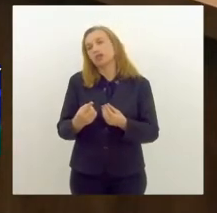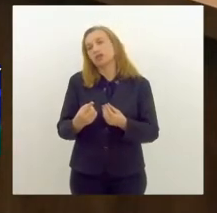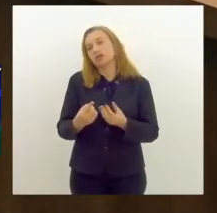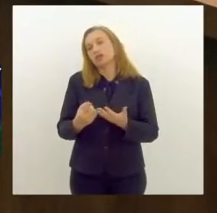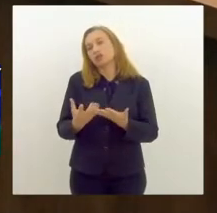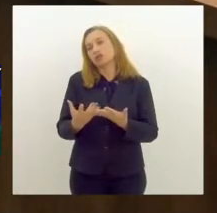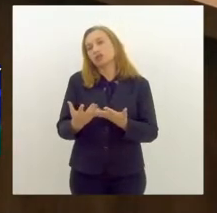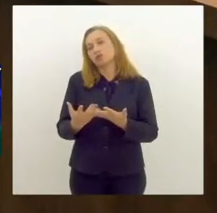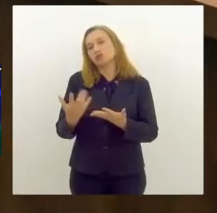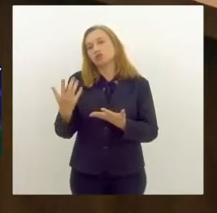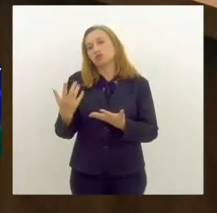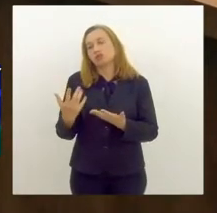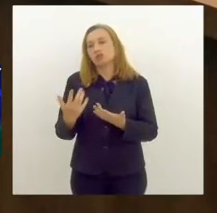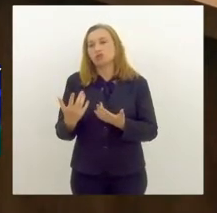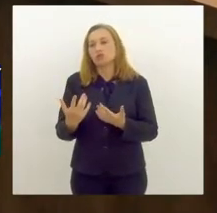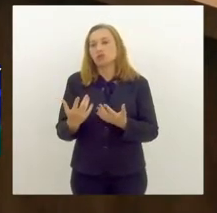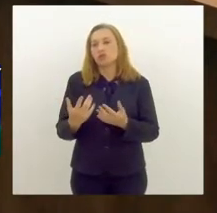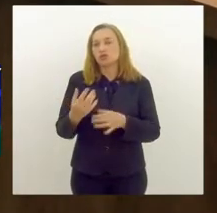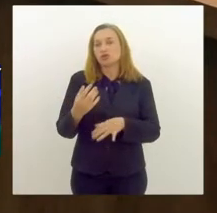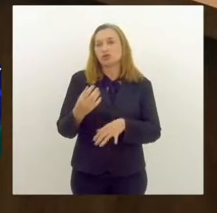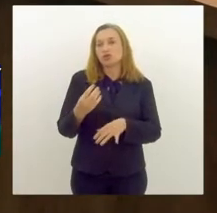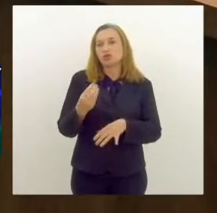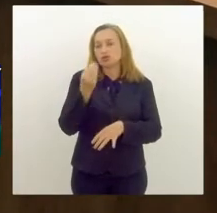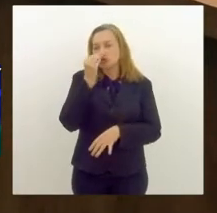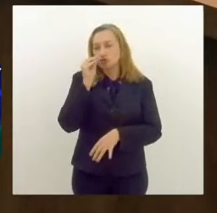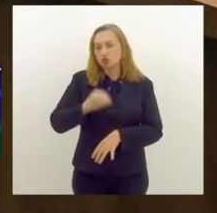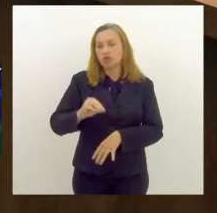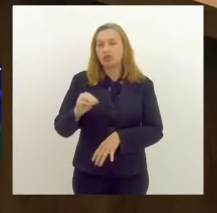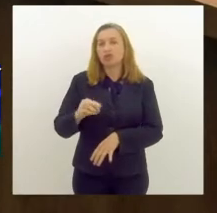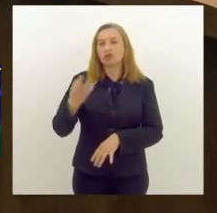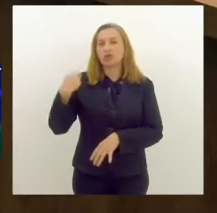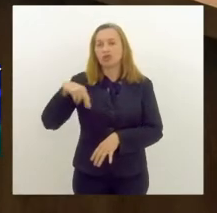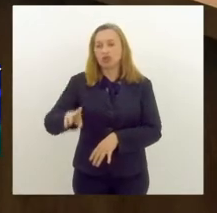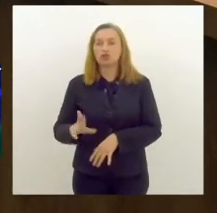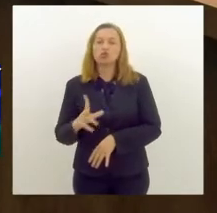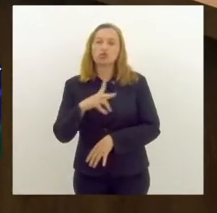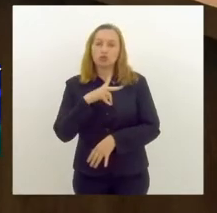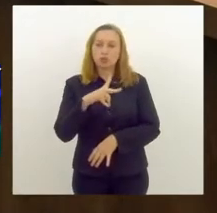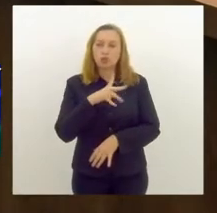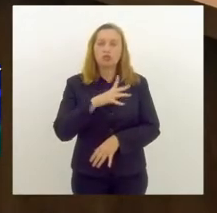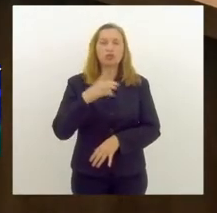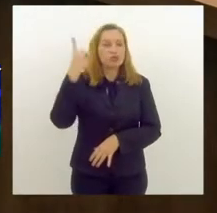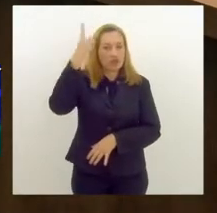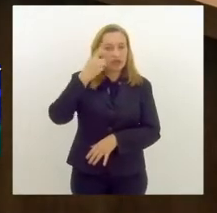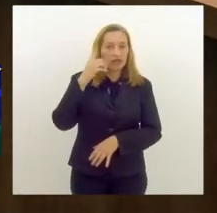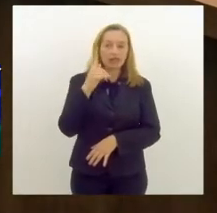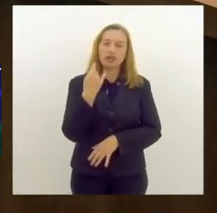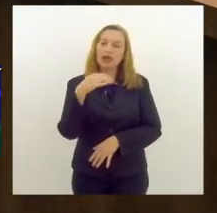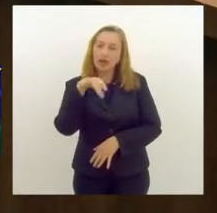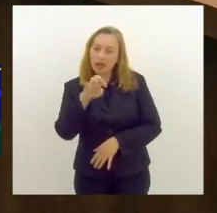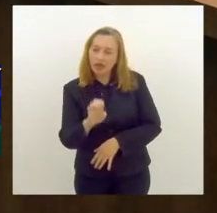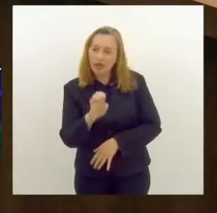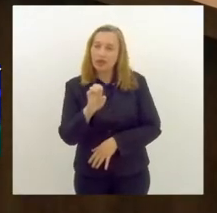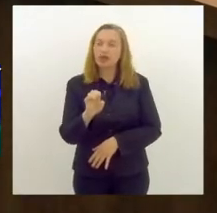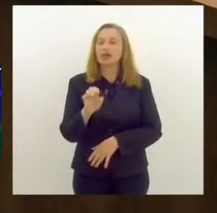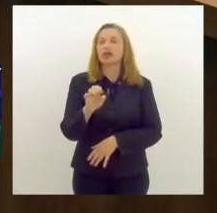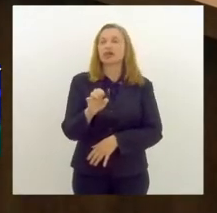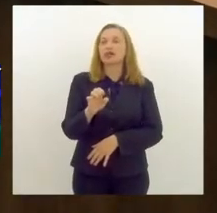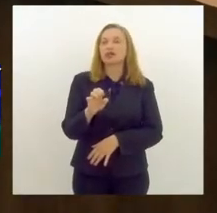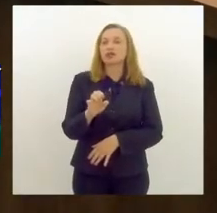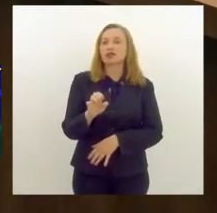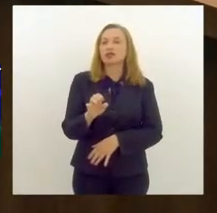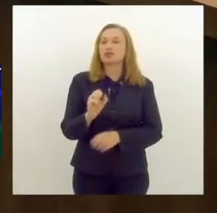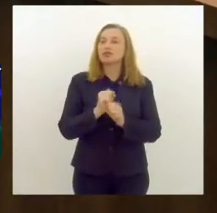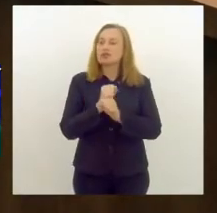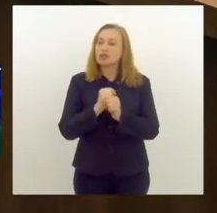na CPI da intolerância, o próprio delegado Henrique Pessoa, ele, inclusive, durante